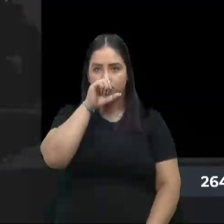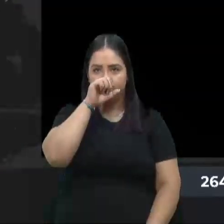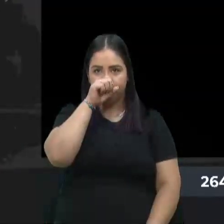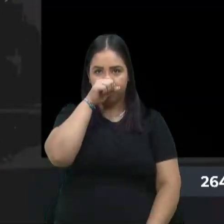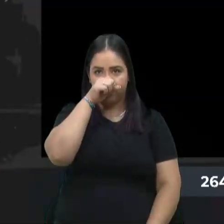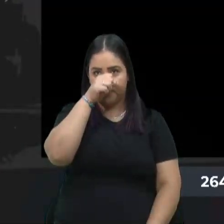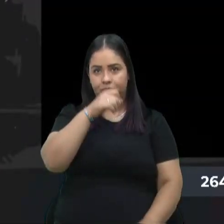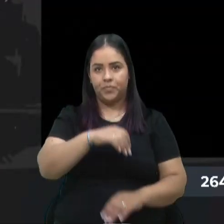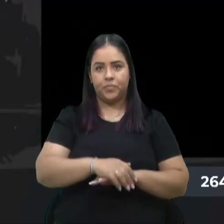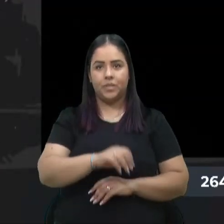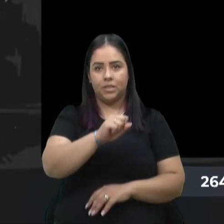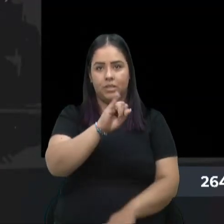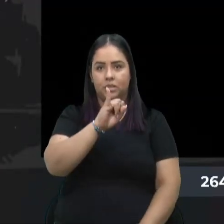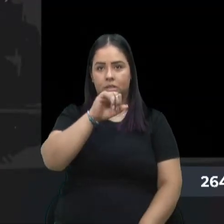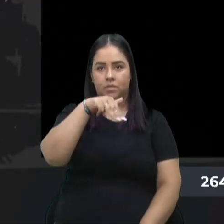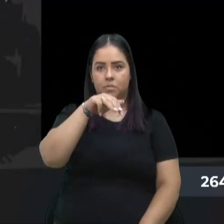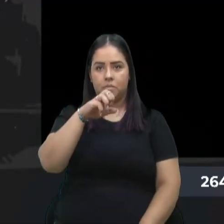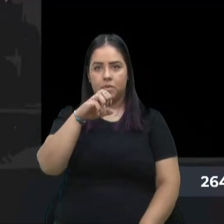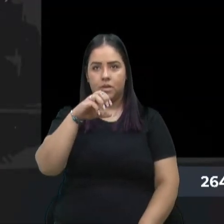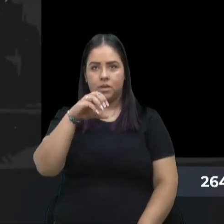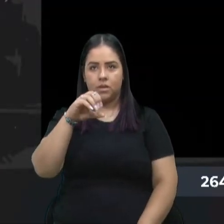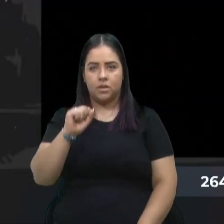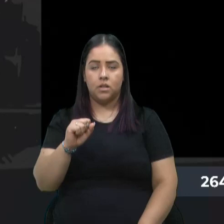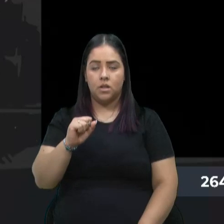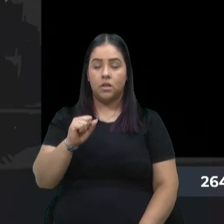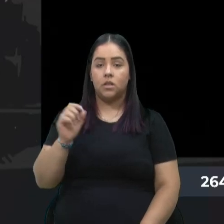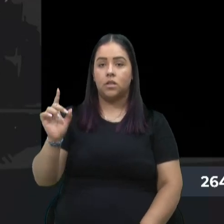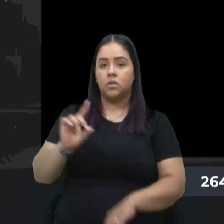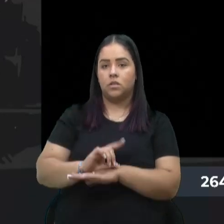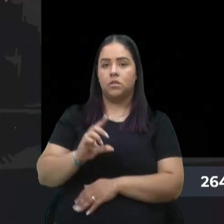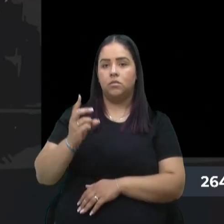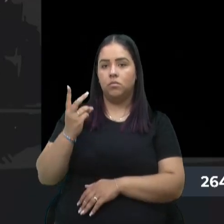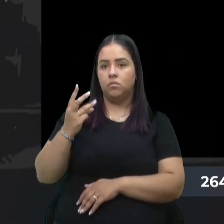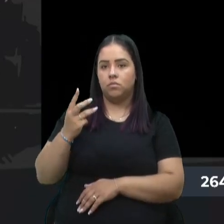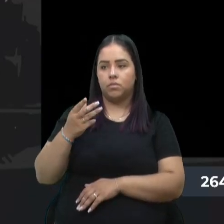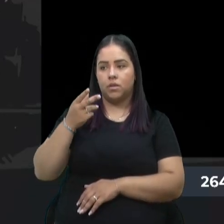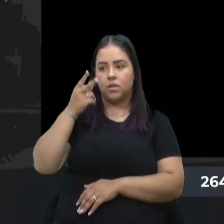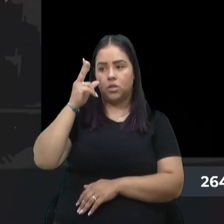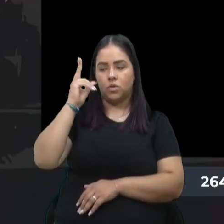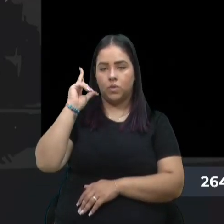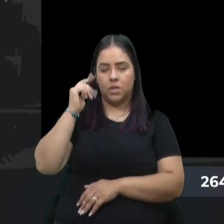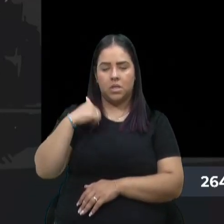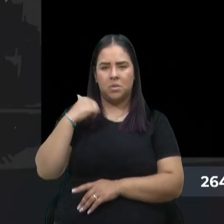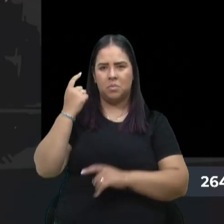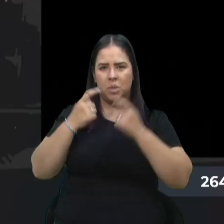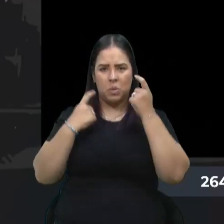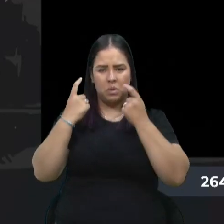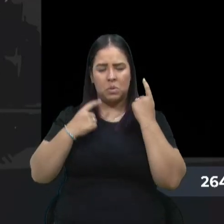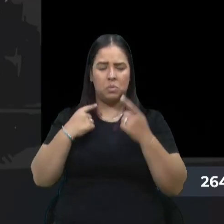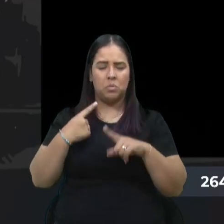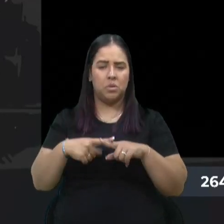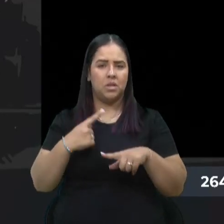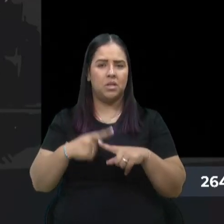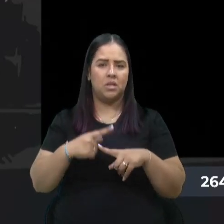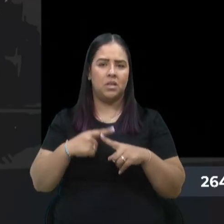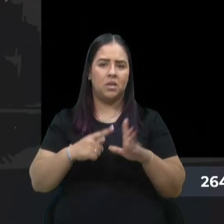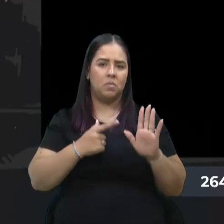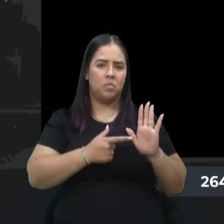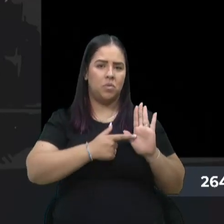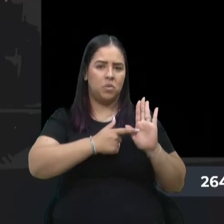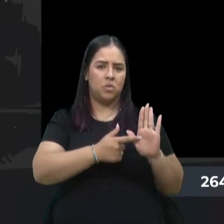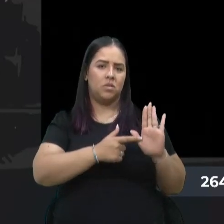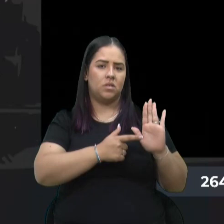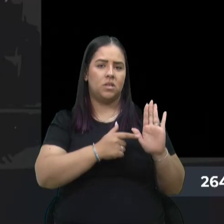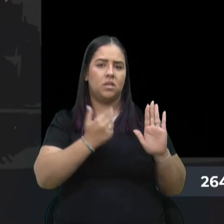oficial no dia 13, anteontem, e me preocupou muito, porque sinaliza